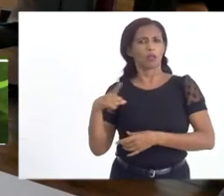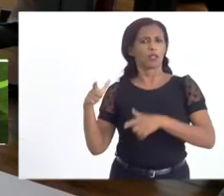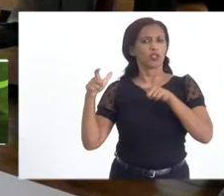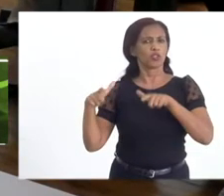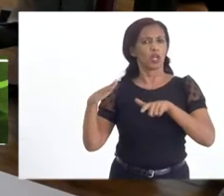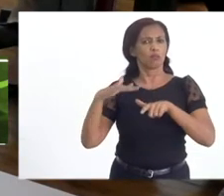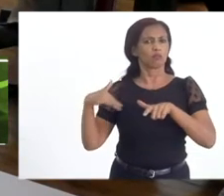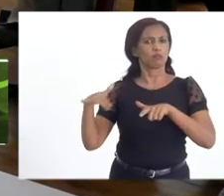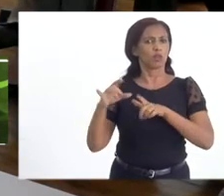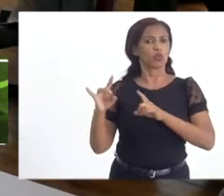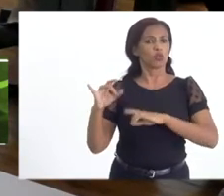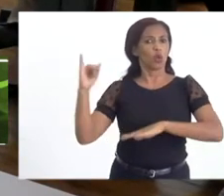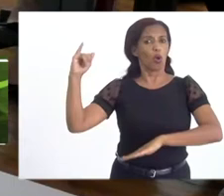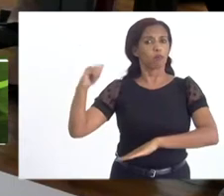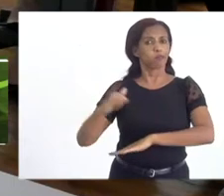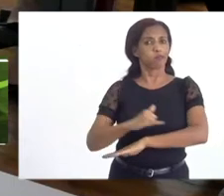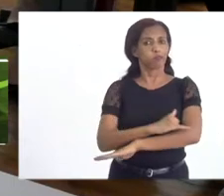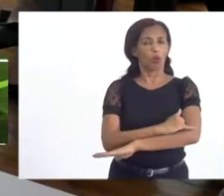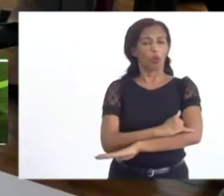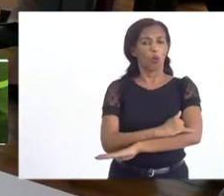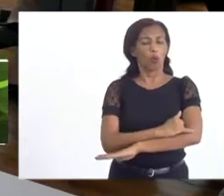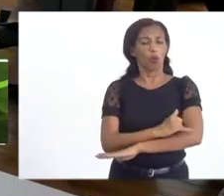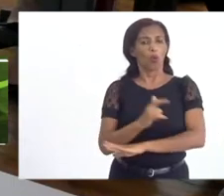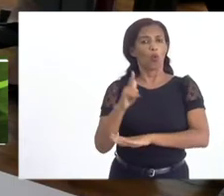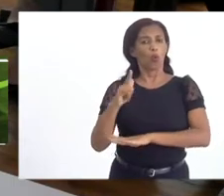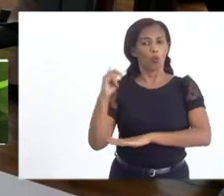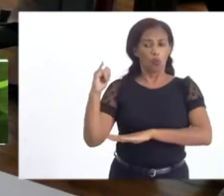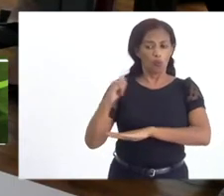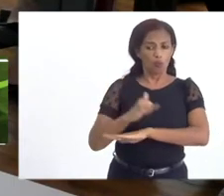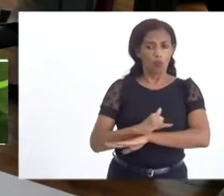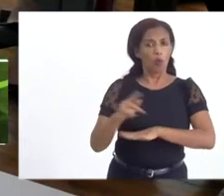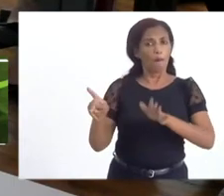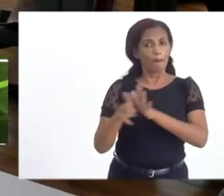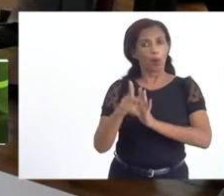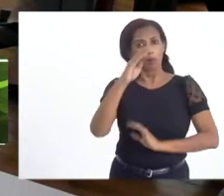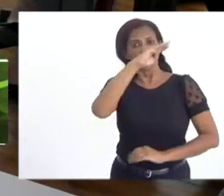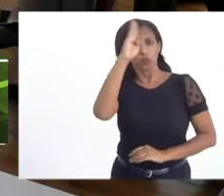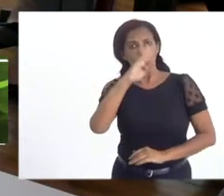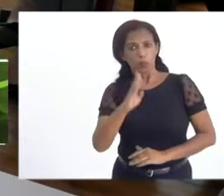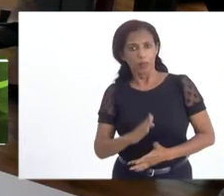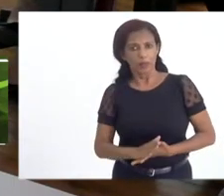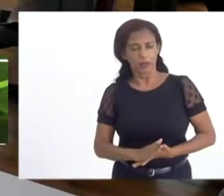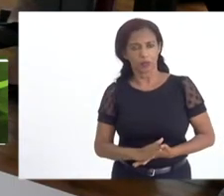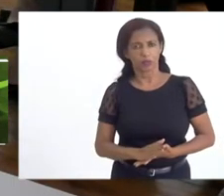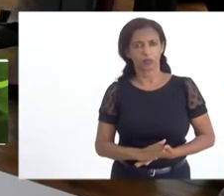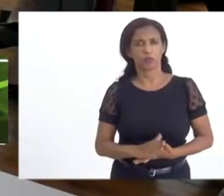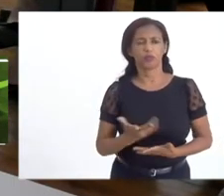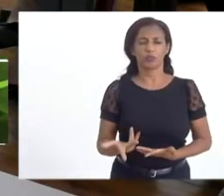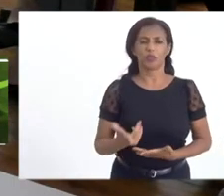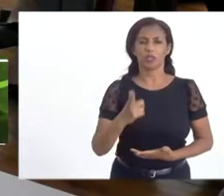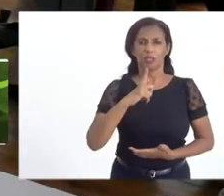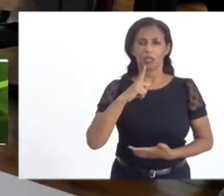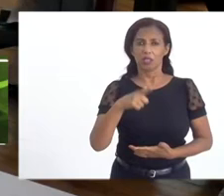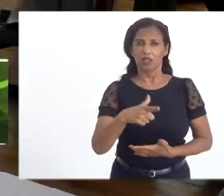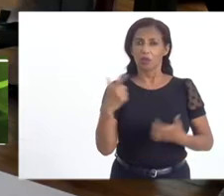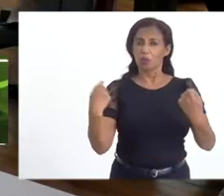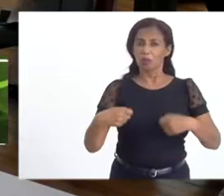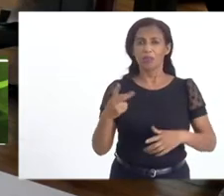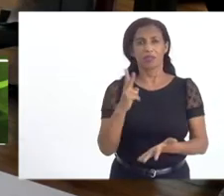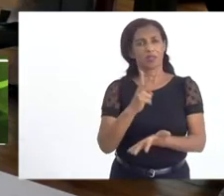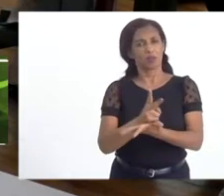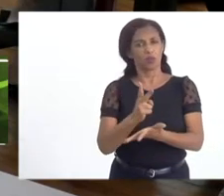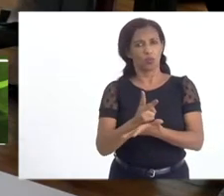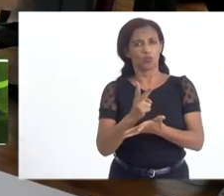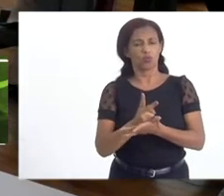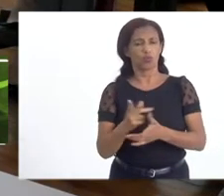Dumont somente a ponte aérea, os voos regionais e o táxi aéreo executivo. E eu entendo que isso é o que deve continuar